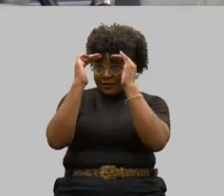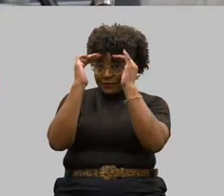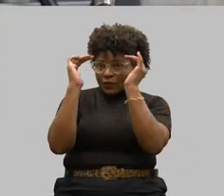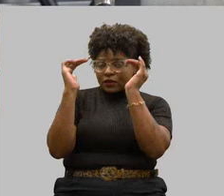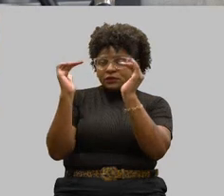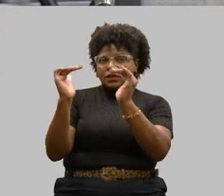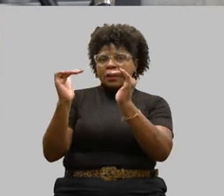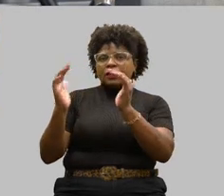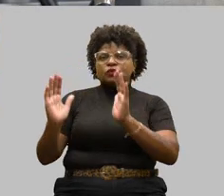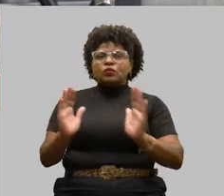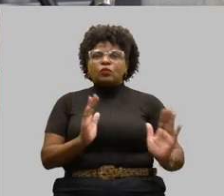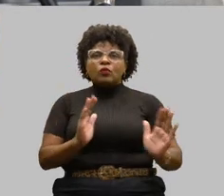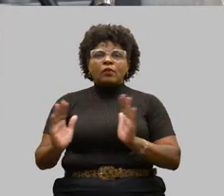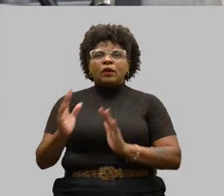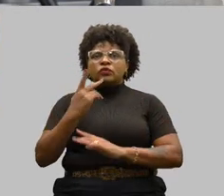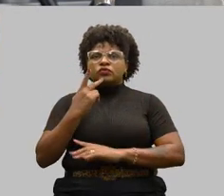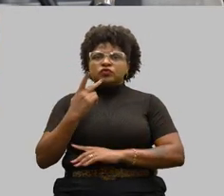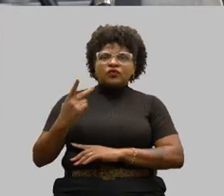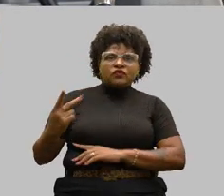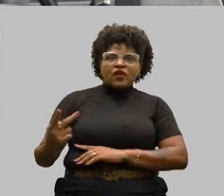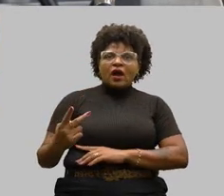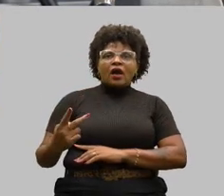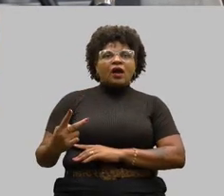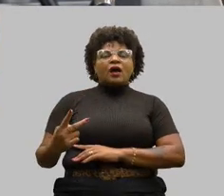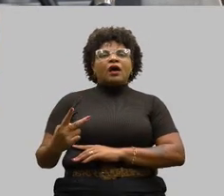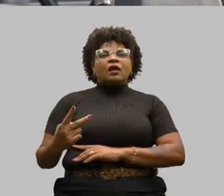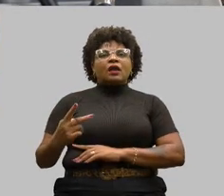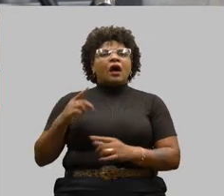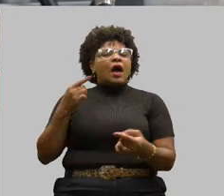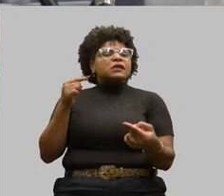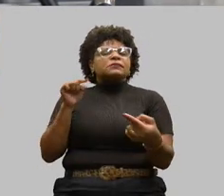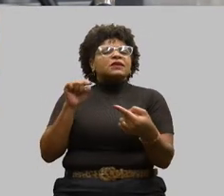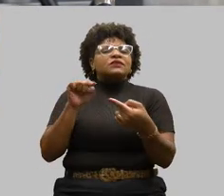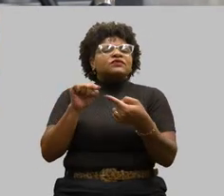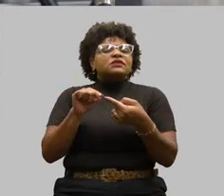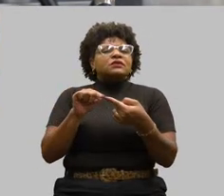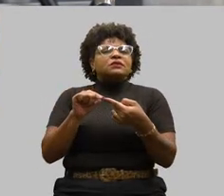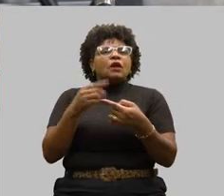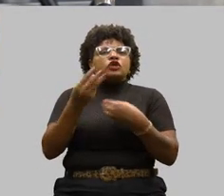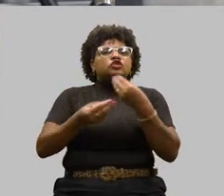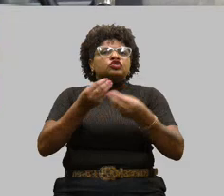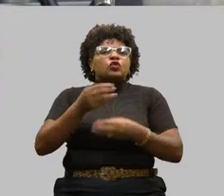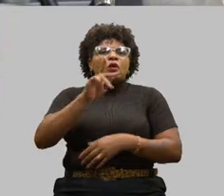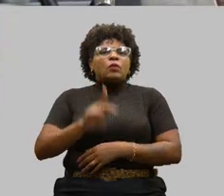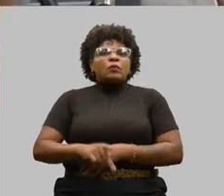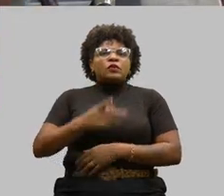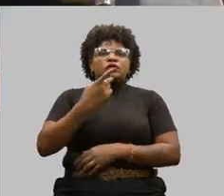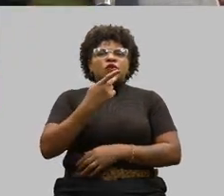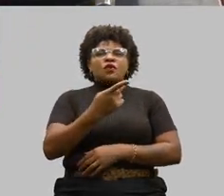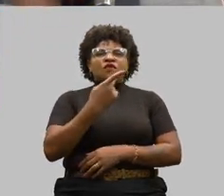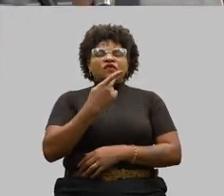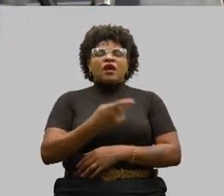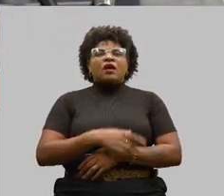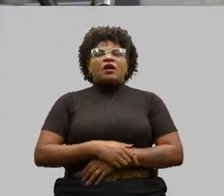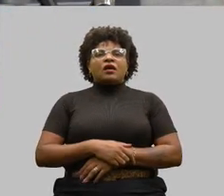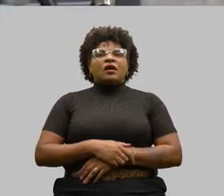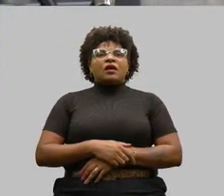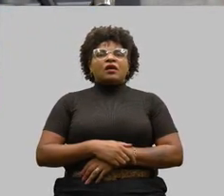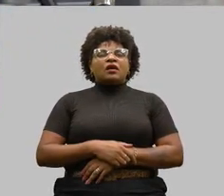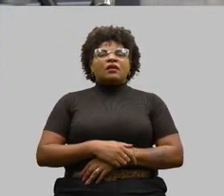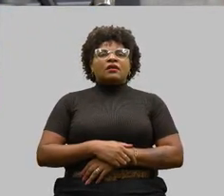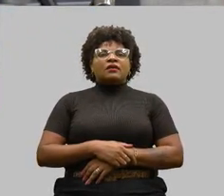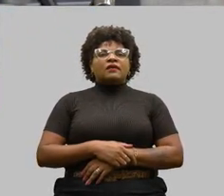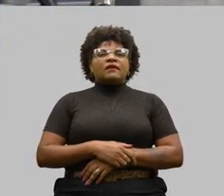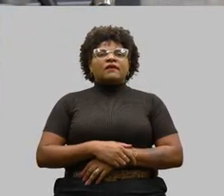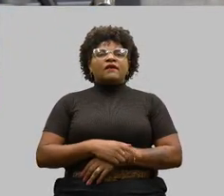de fala ou a propriedade da fala a gente possa atuar como amplificadores dessas vozes fazer com que